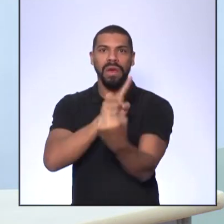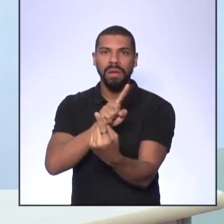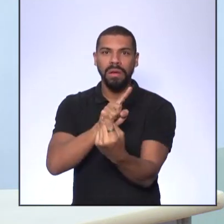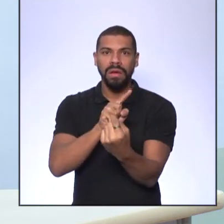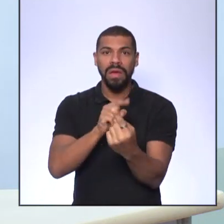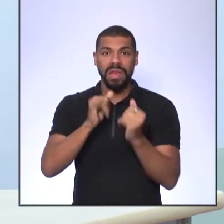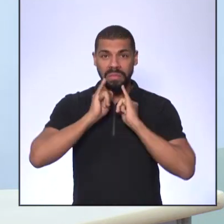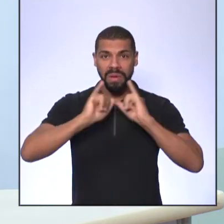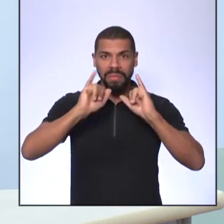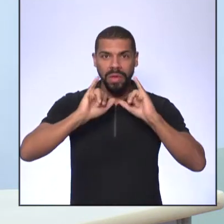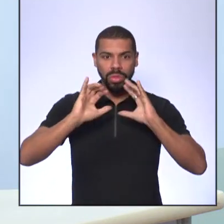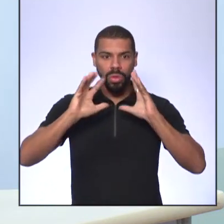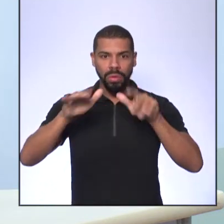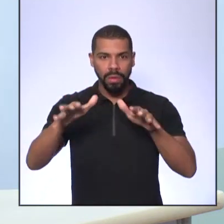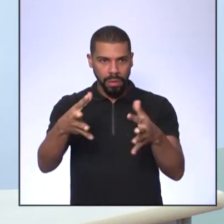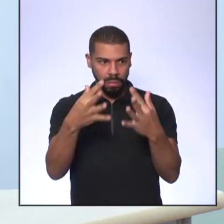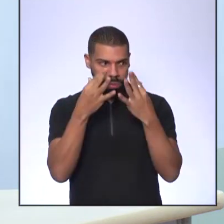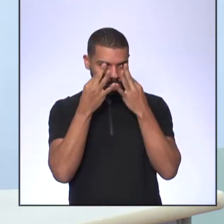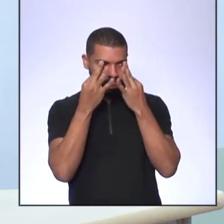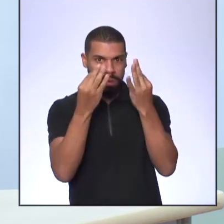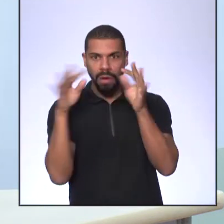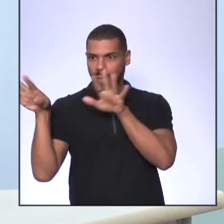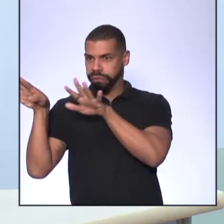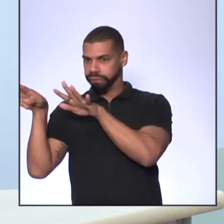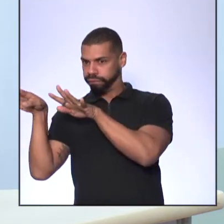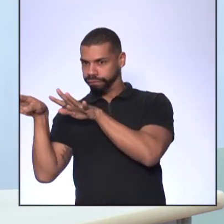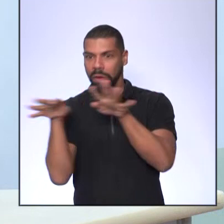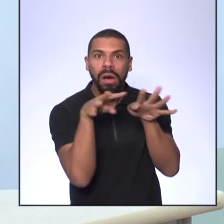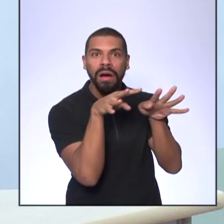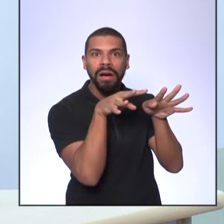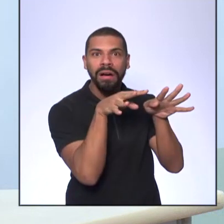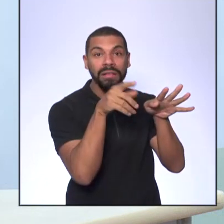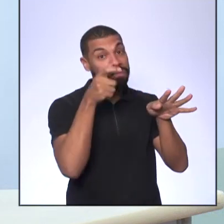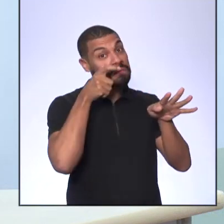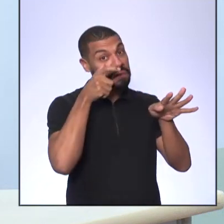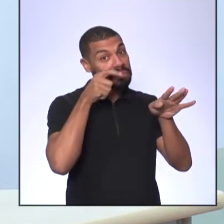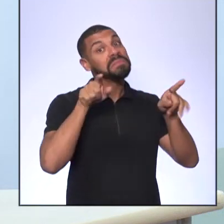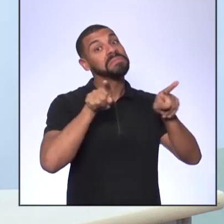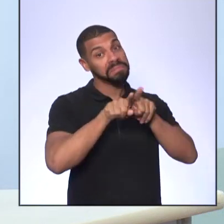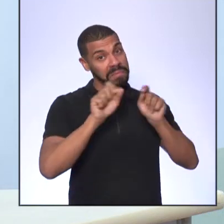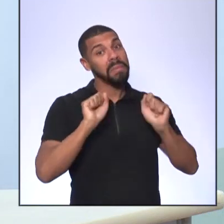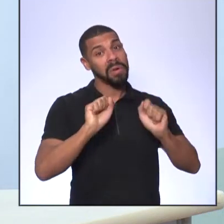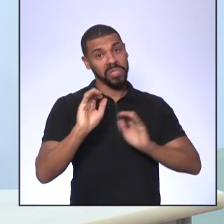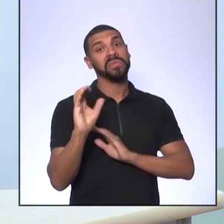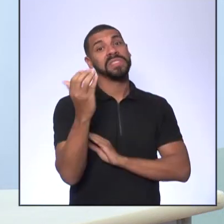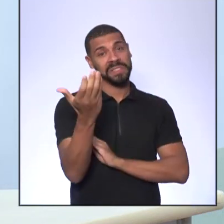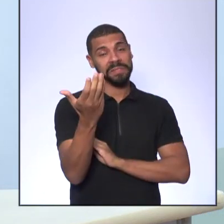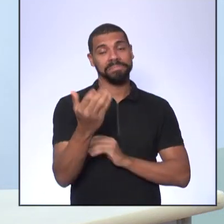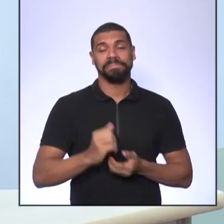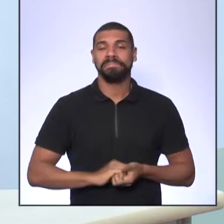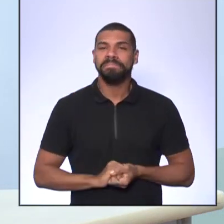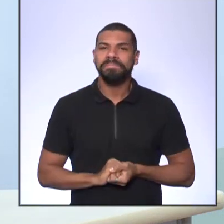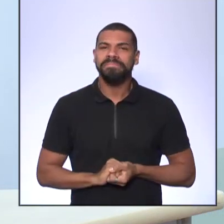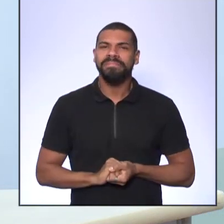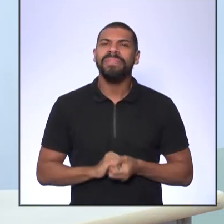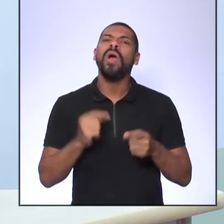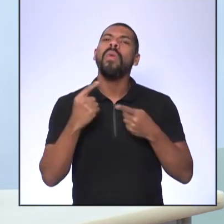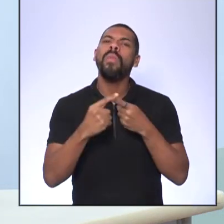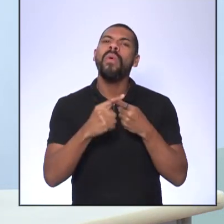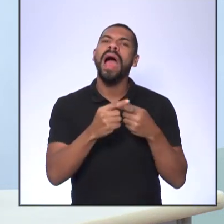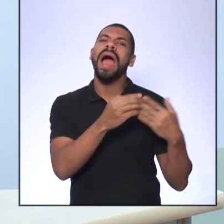acompanhando ali aquilo que a gente postou e a gente nem tinha dimensão de que isso estava acontecendo, né? Então, o tamanho da